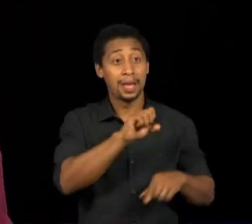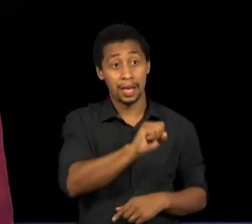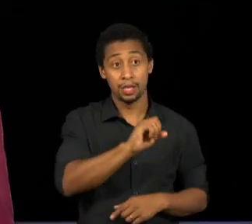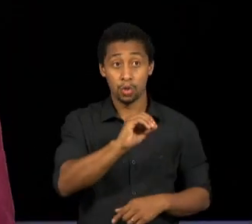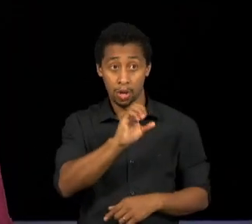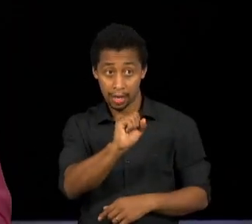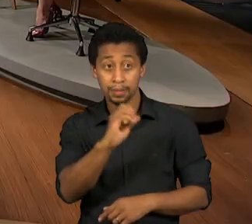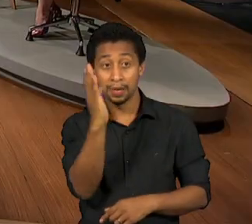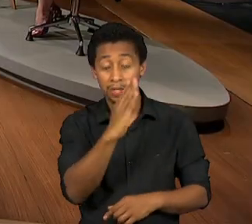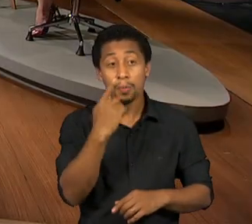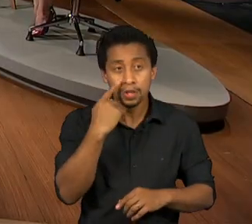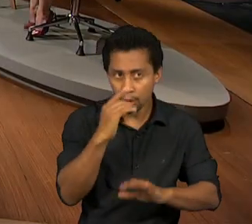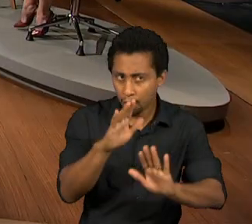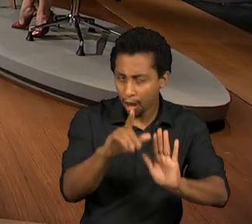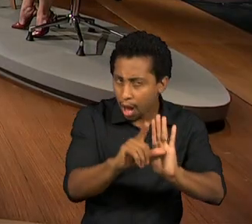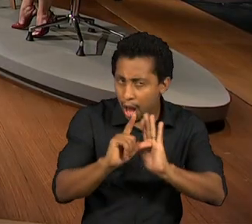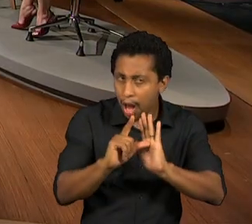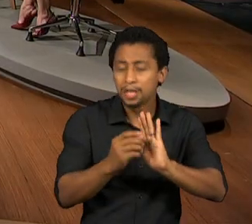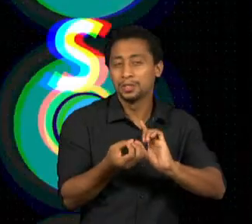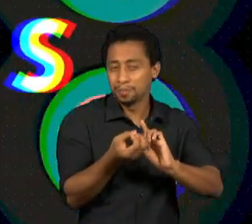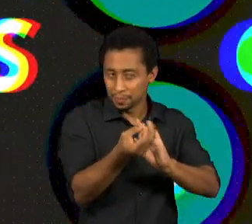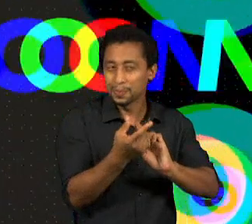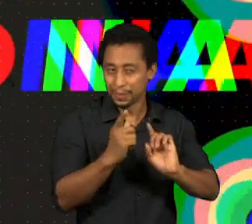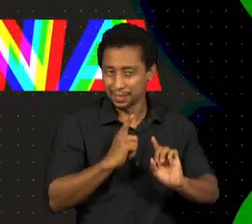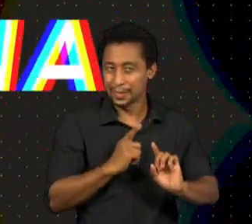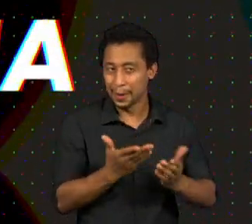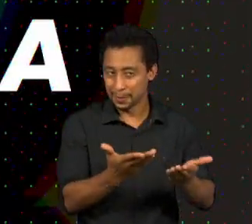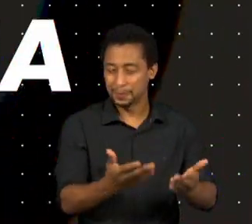isso, nós fizemos também uma matéria.